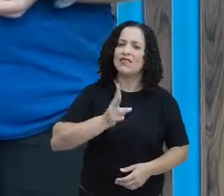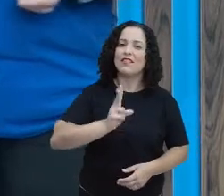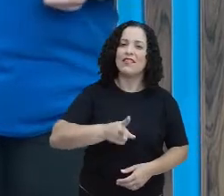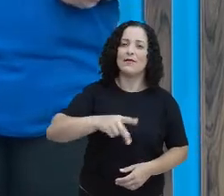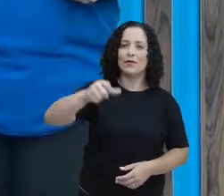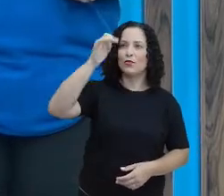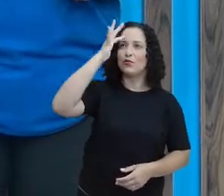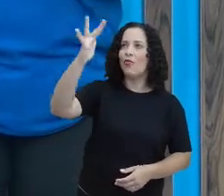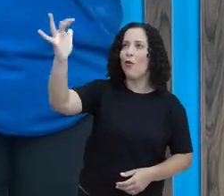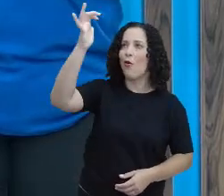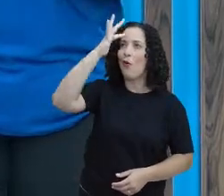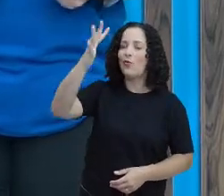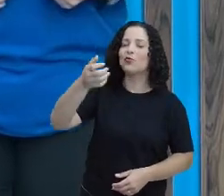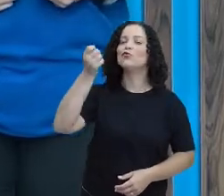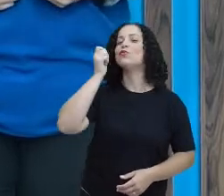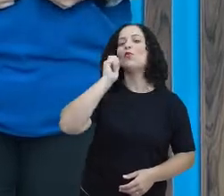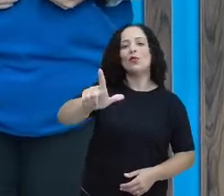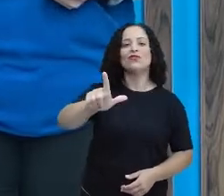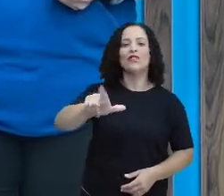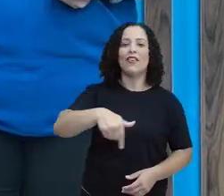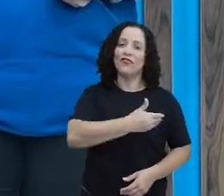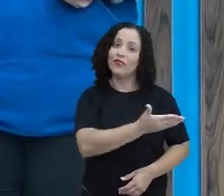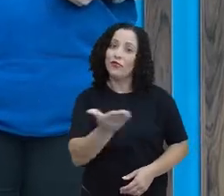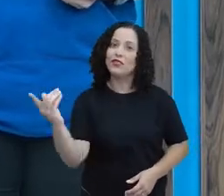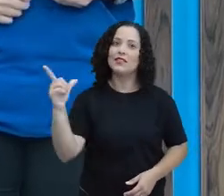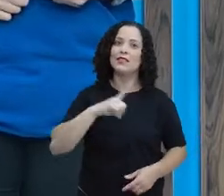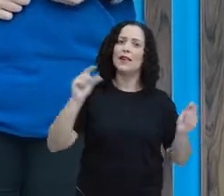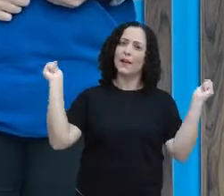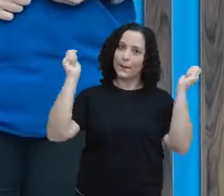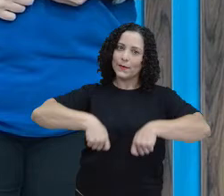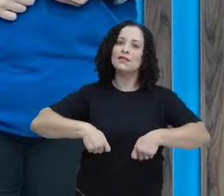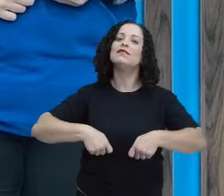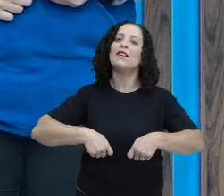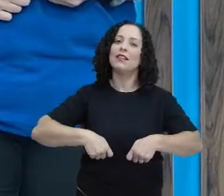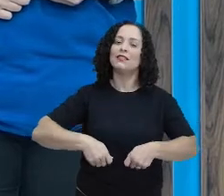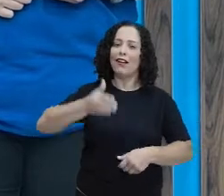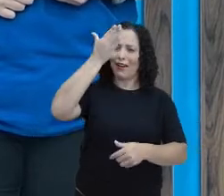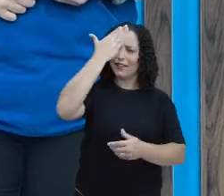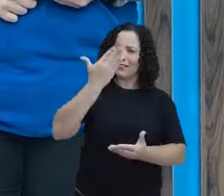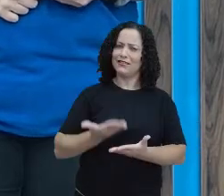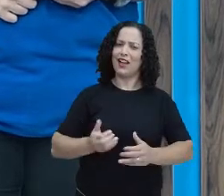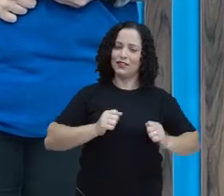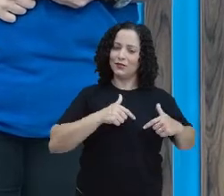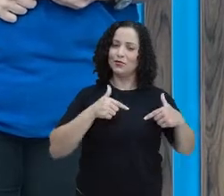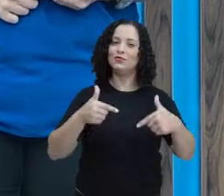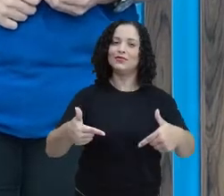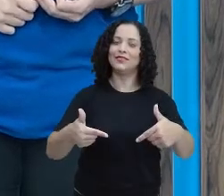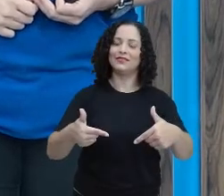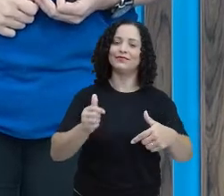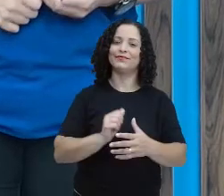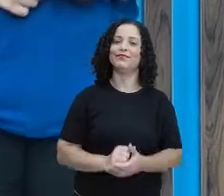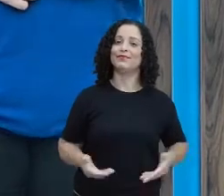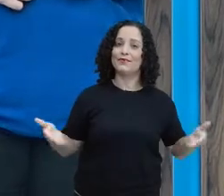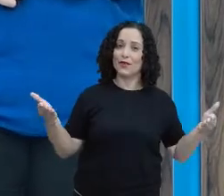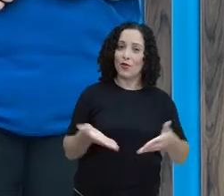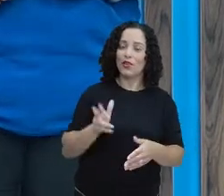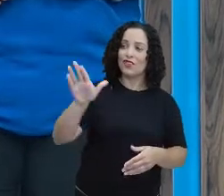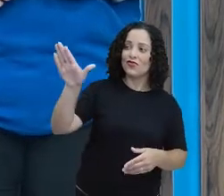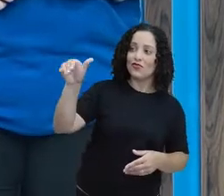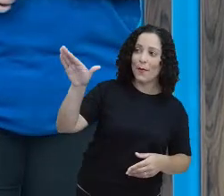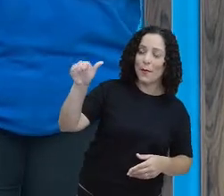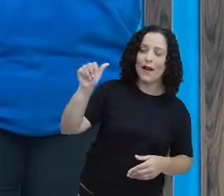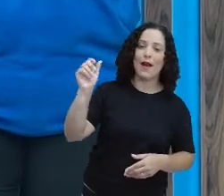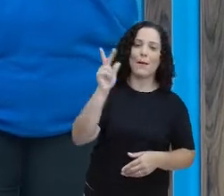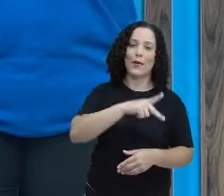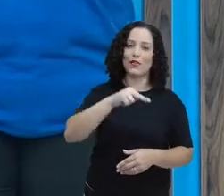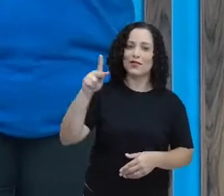alcançada essa coisa que você tem talento. Então, ó, acredite em você e siga em frente. Eu queria chamar a professora Isabel agora